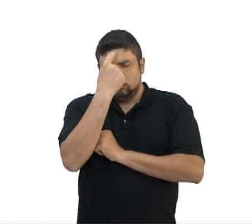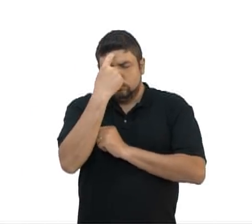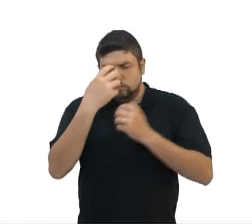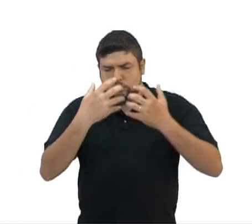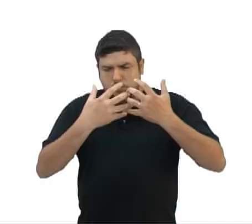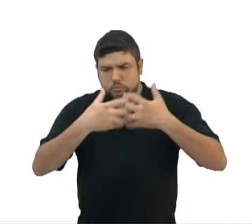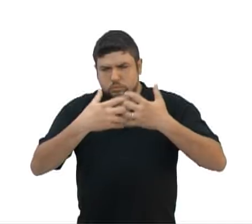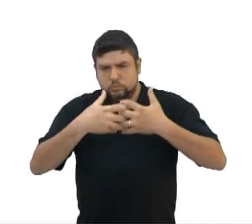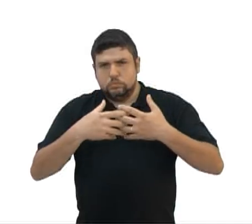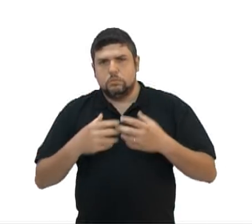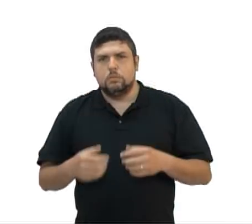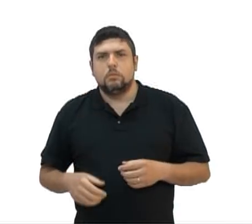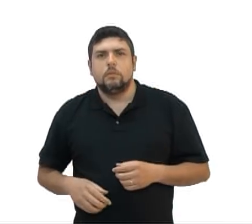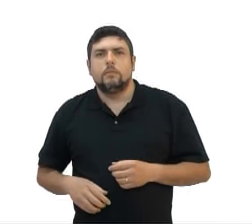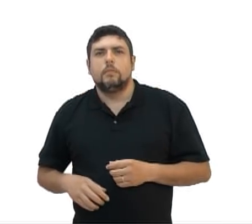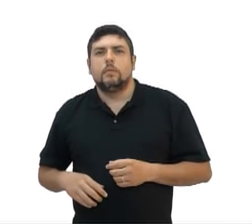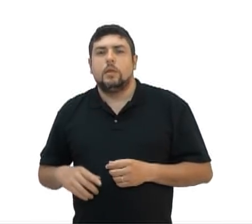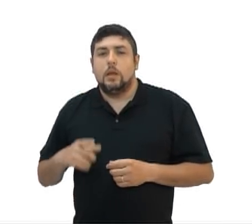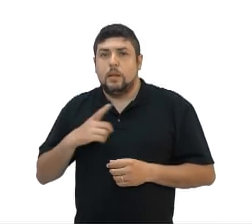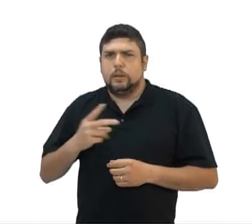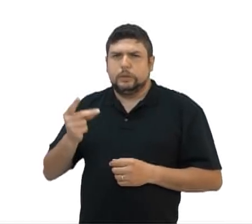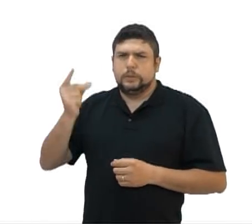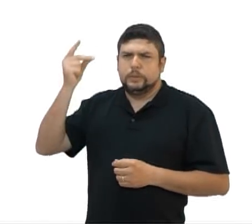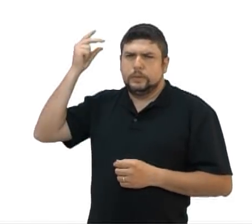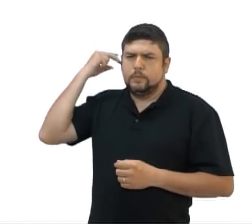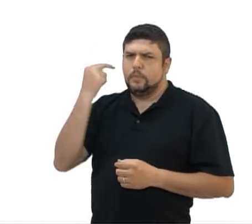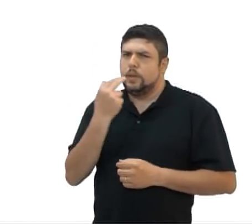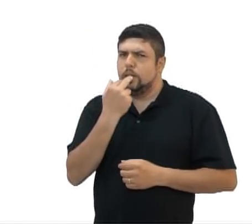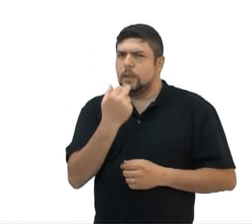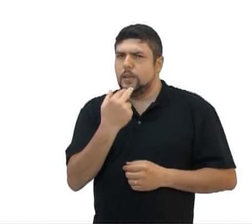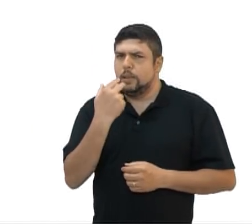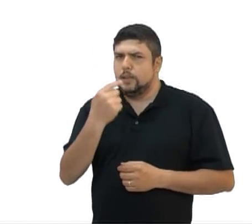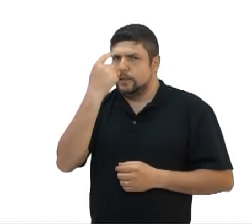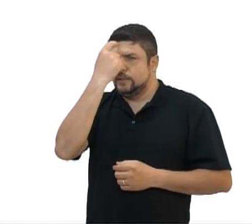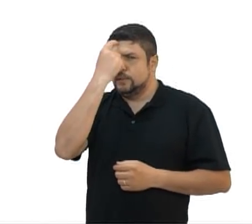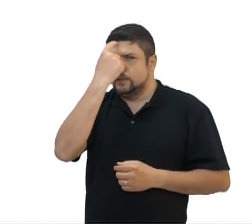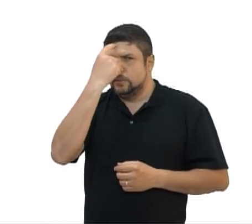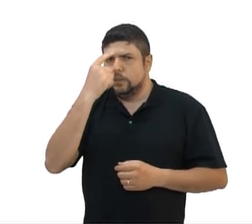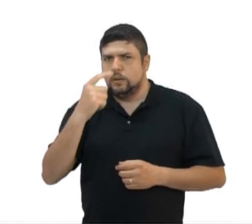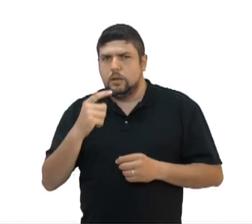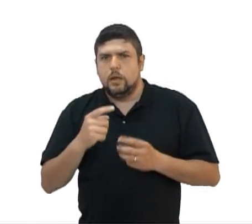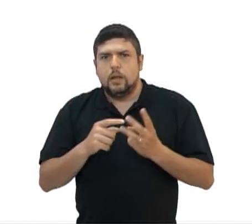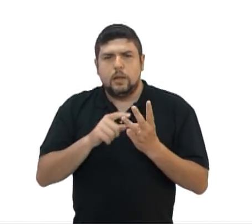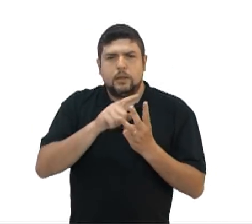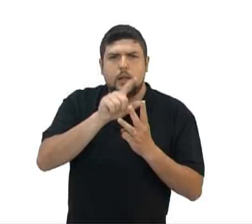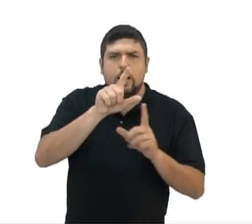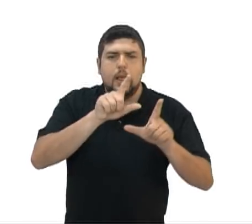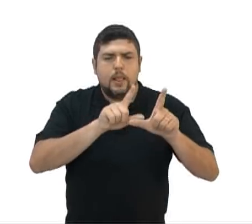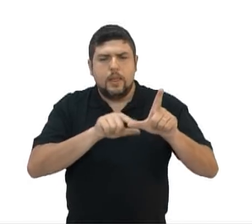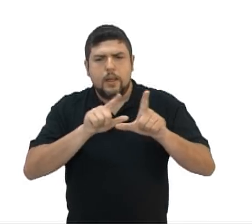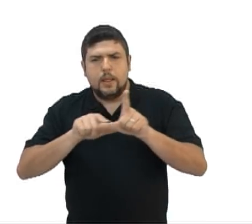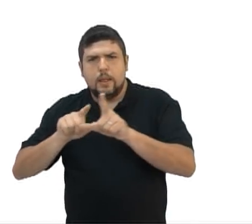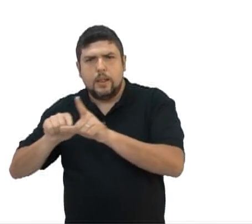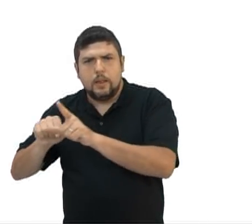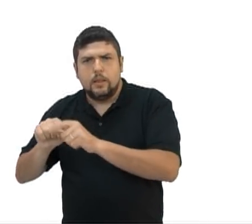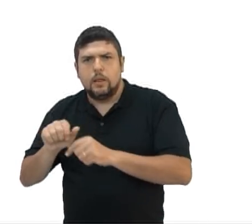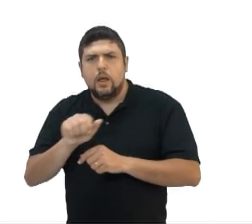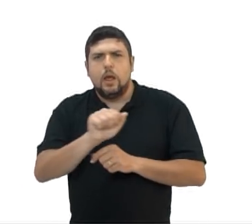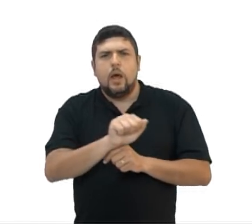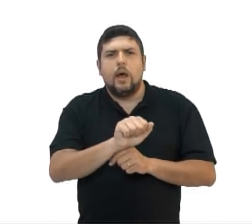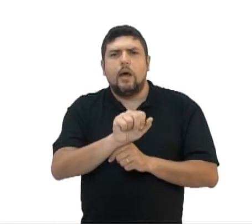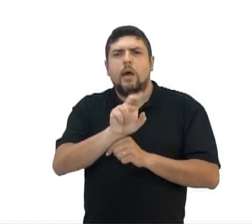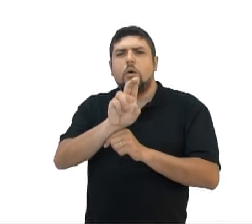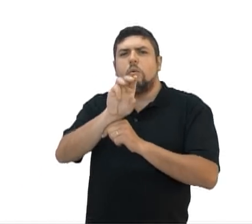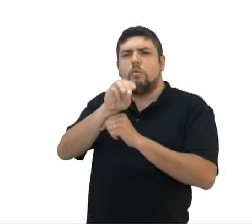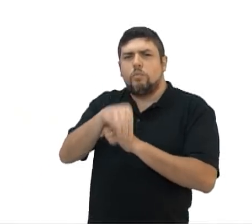3 letras em sânscrito, que é uma língua antiga indiana, que combinadas fazem o som Om ou Aum, mas